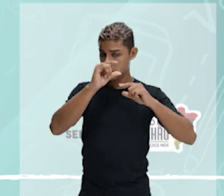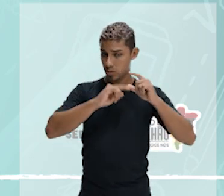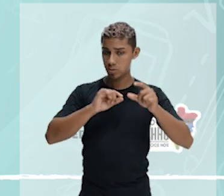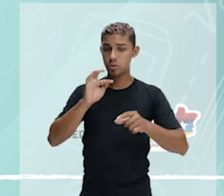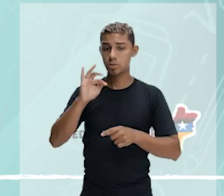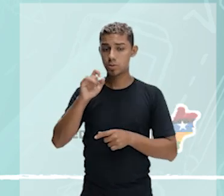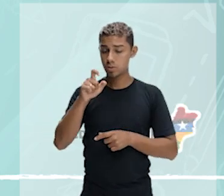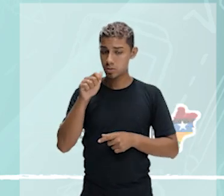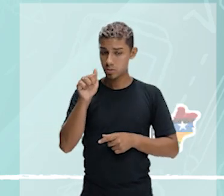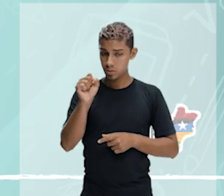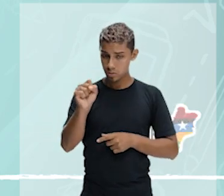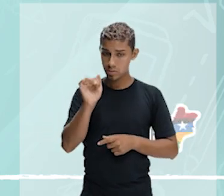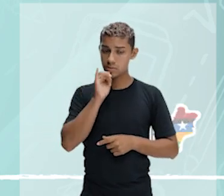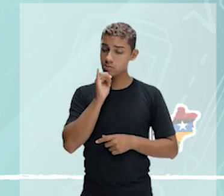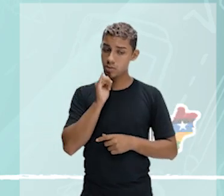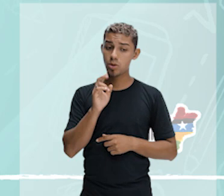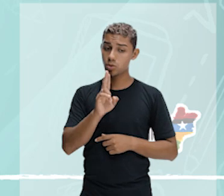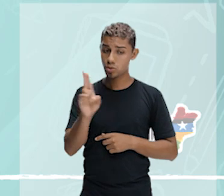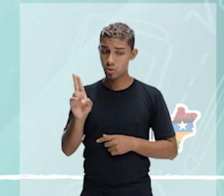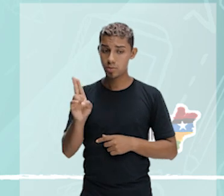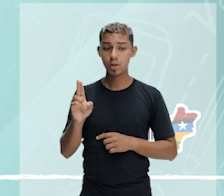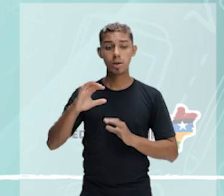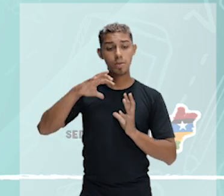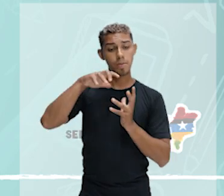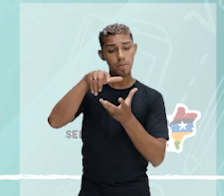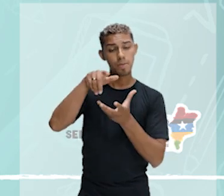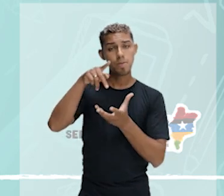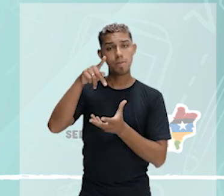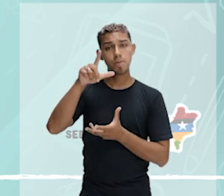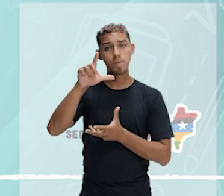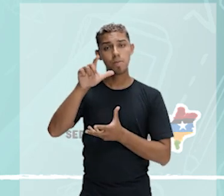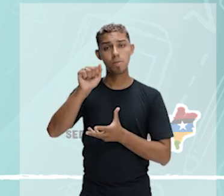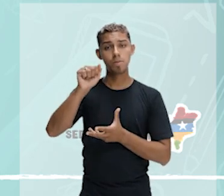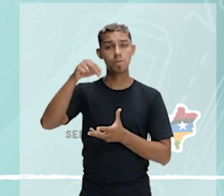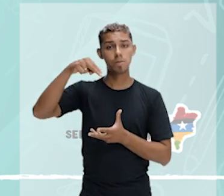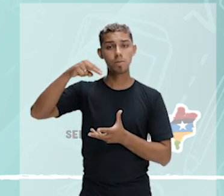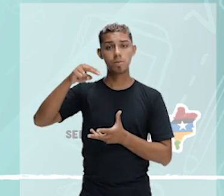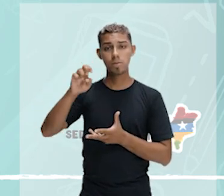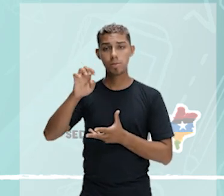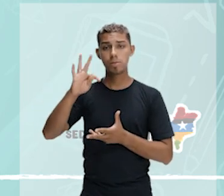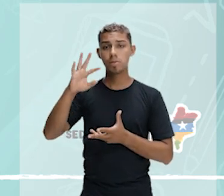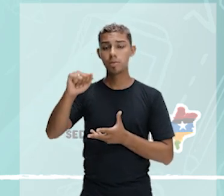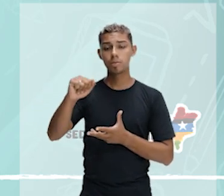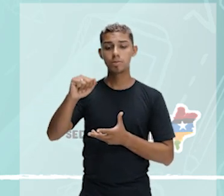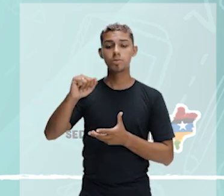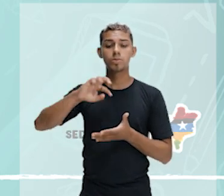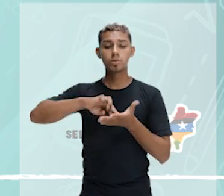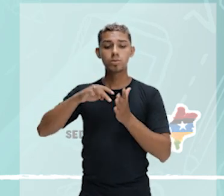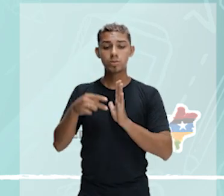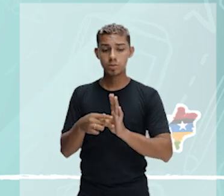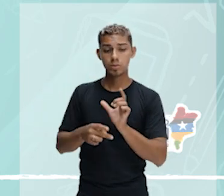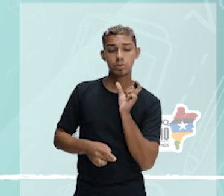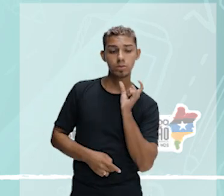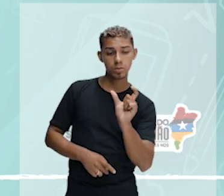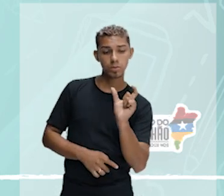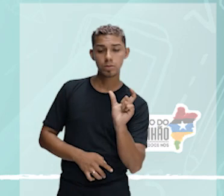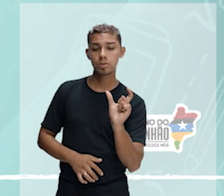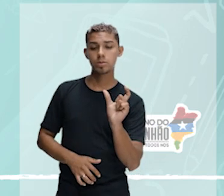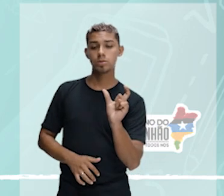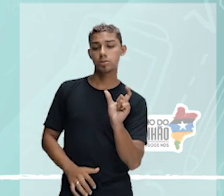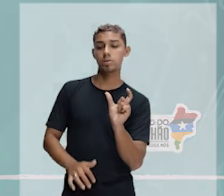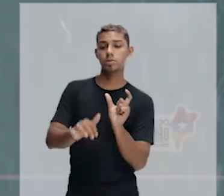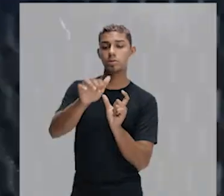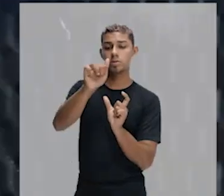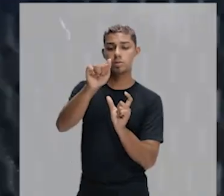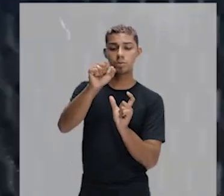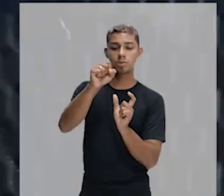Aliás, o nome planeta vem de origem grega e significa astro errante, ou seja, aquele que se move, certo?